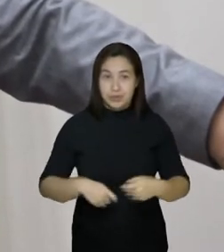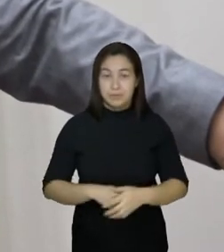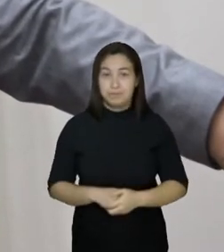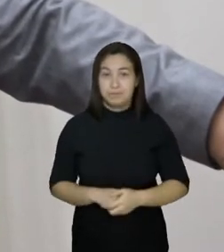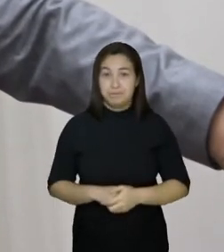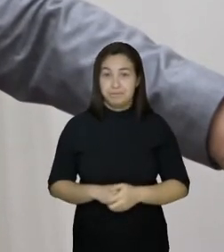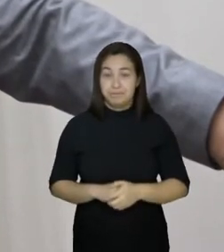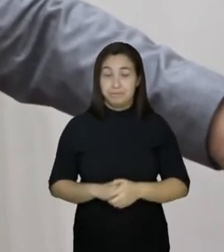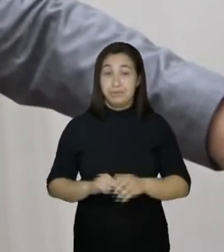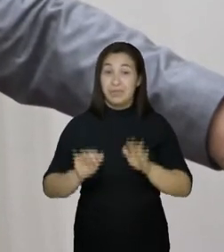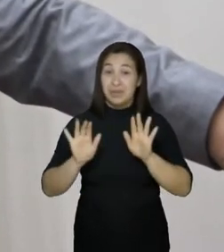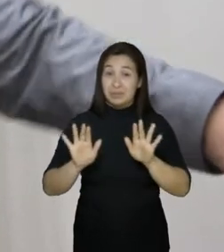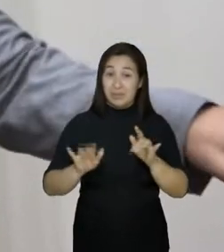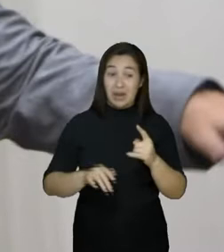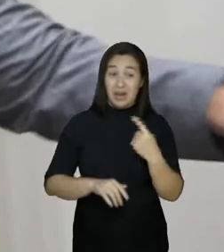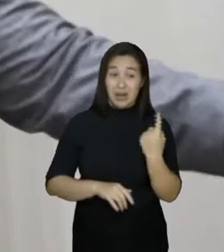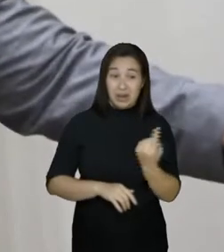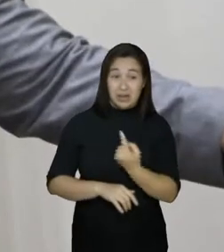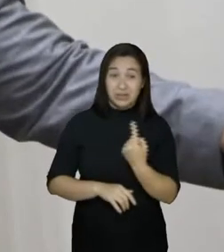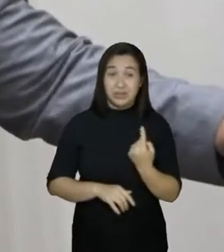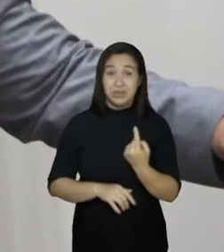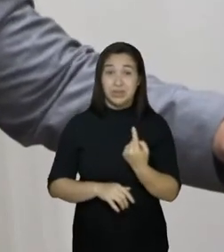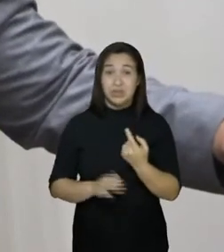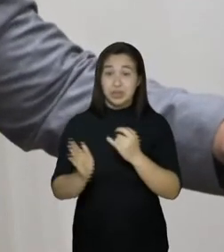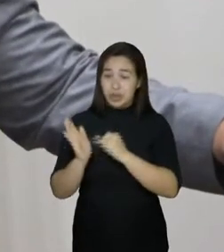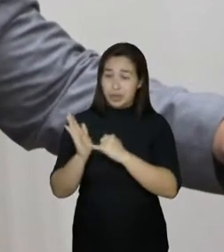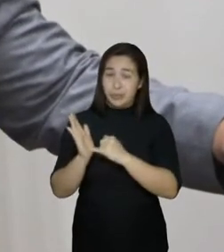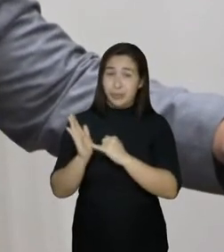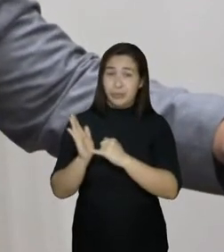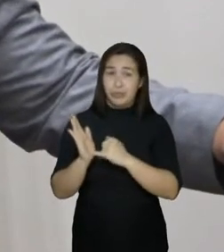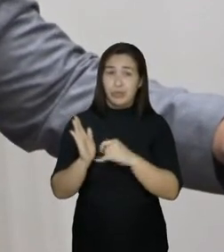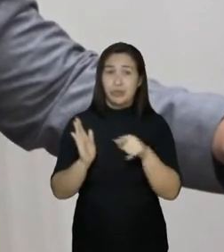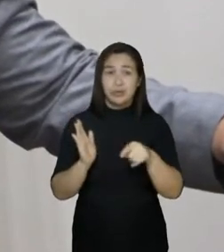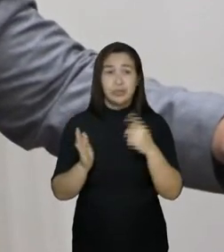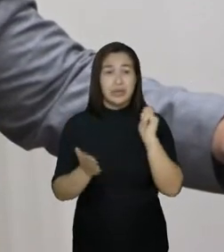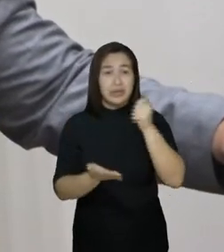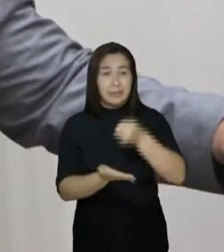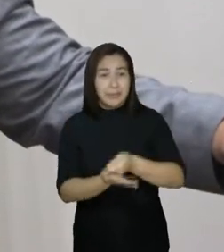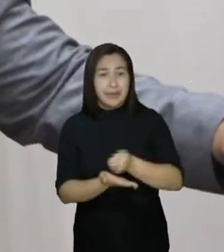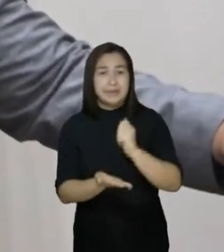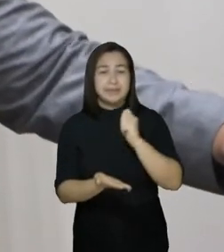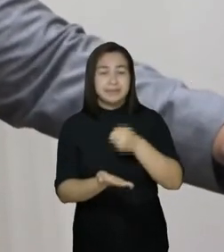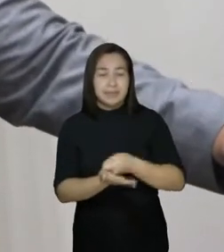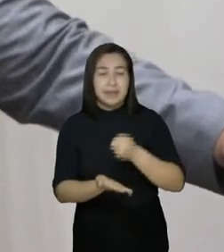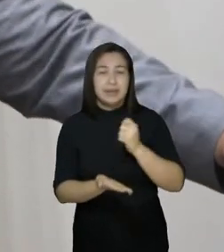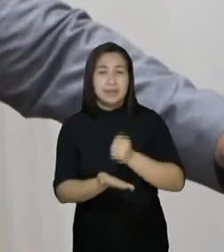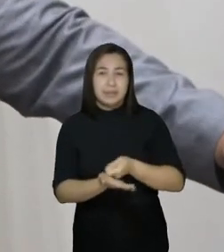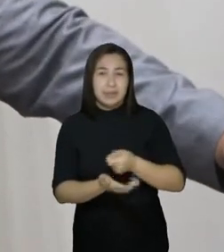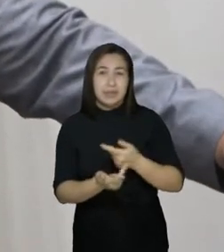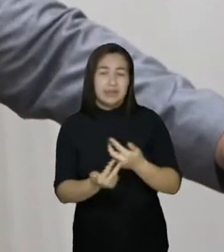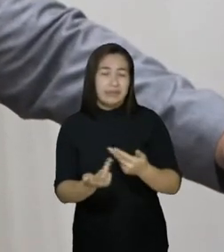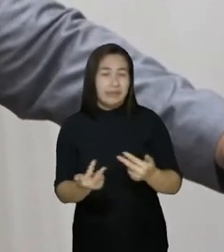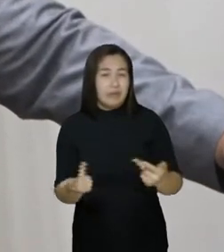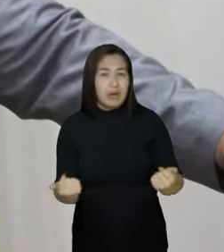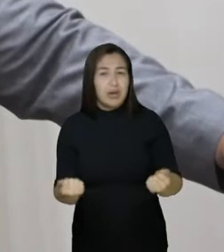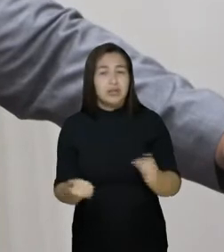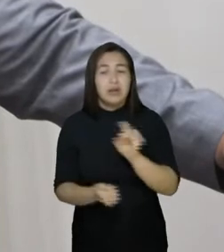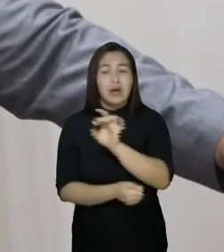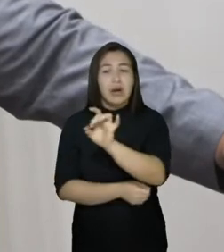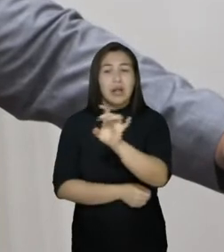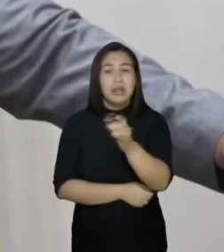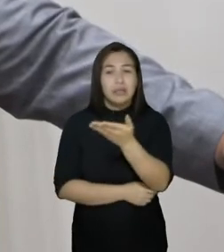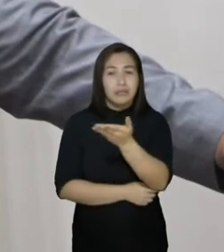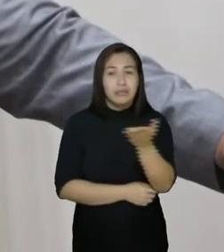verdade é nossa. São de vocês que estão sentados agora aí. Cada um de vocês estão pagando por ela. cada um de vocês